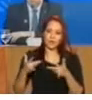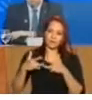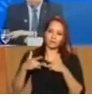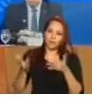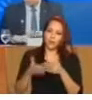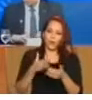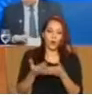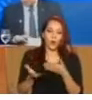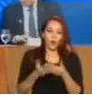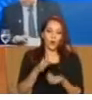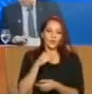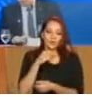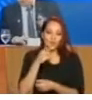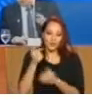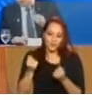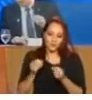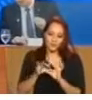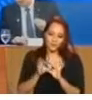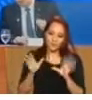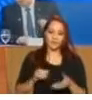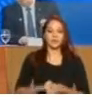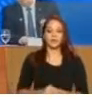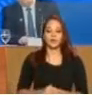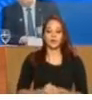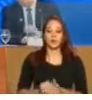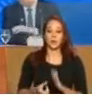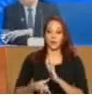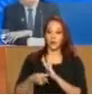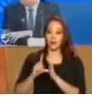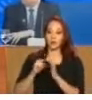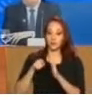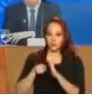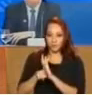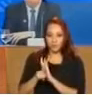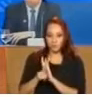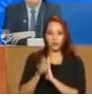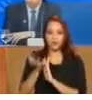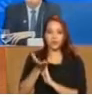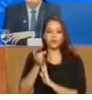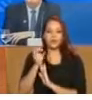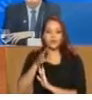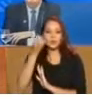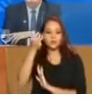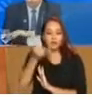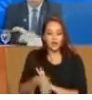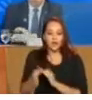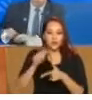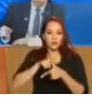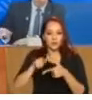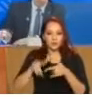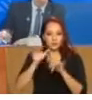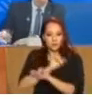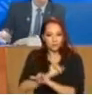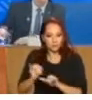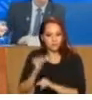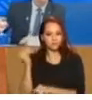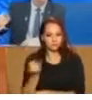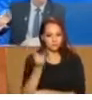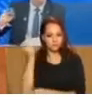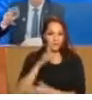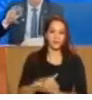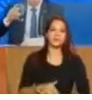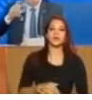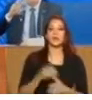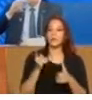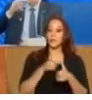qualquer dúvida. Bom, antes das perguntas, eu quero só reiterar duas informações importantes. A